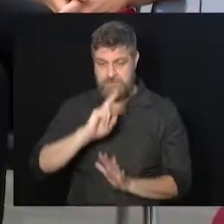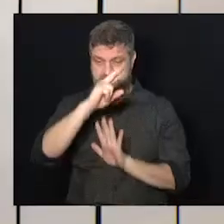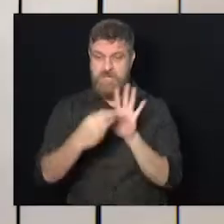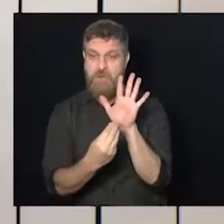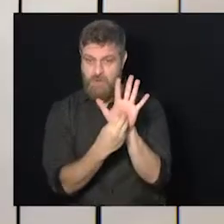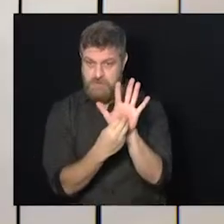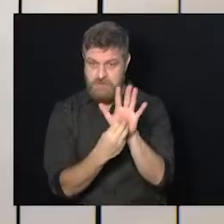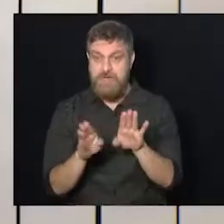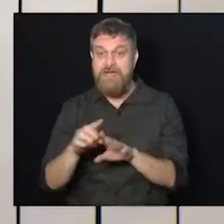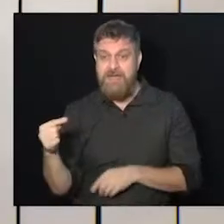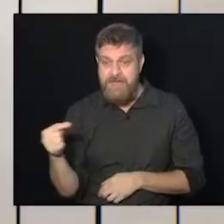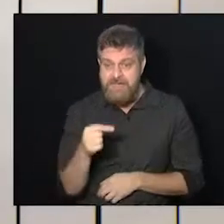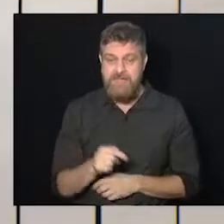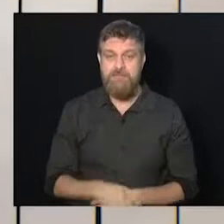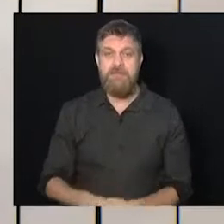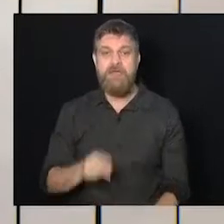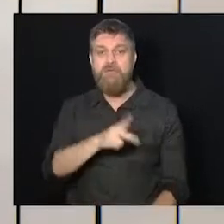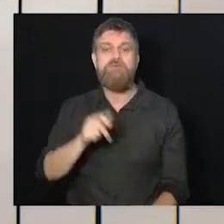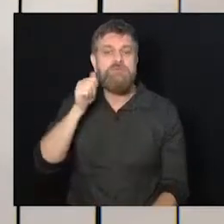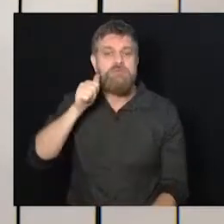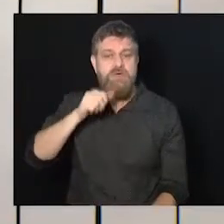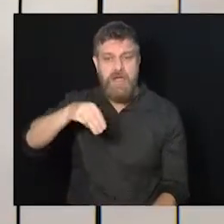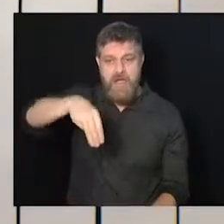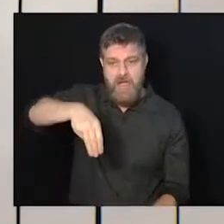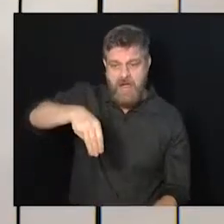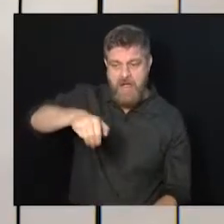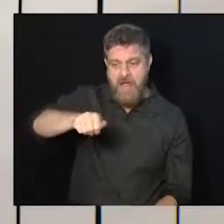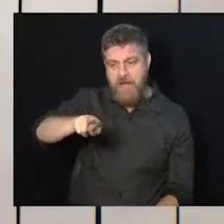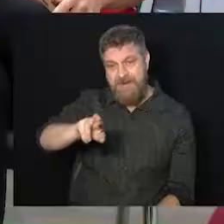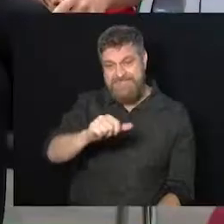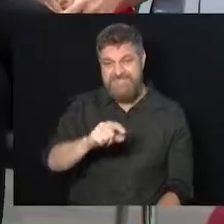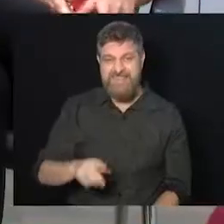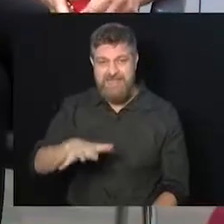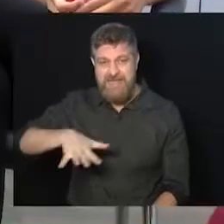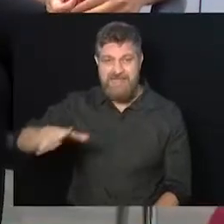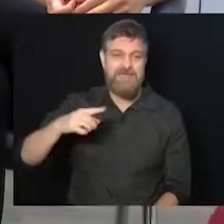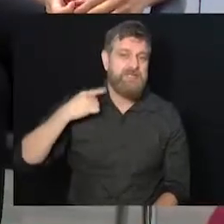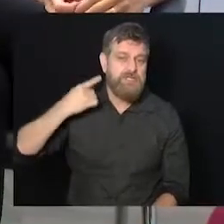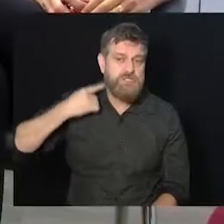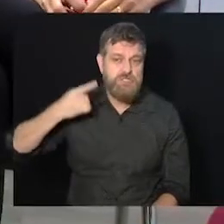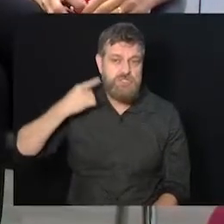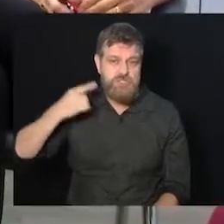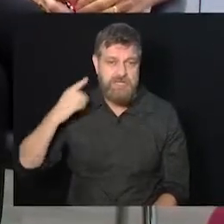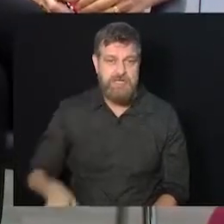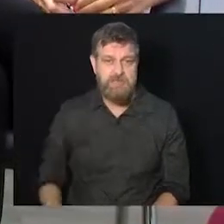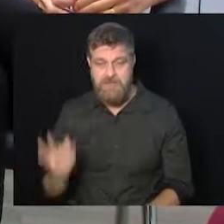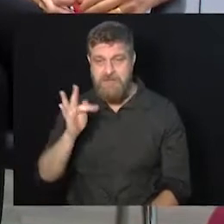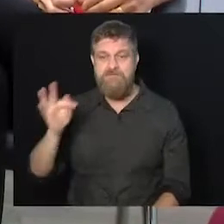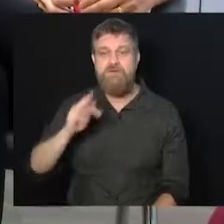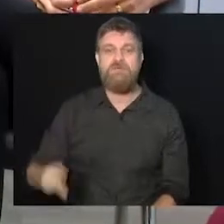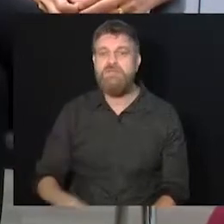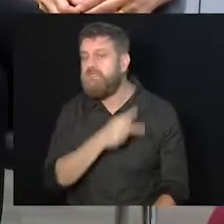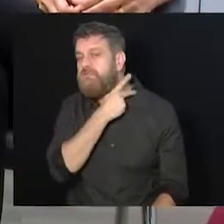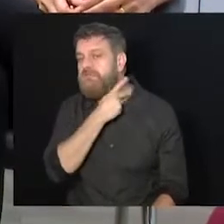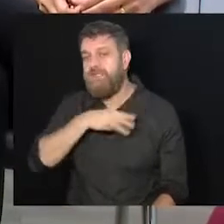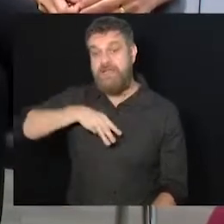professora Márcia Brandão Carneiro Leão, especialista em Direito Ambiental da Universidade Presbiteriana Mackenzie de